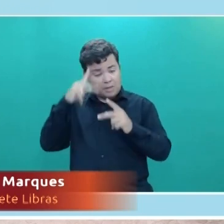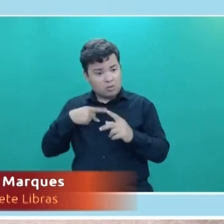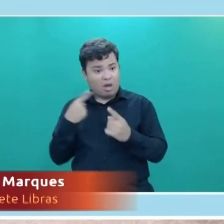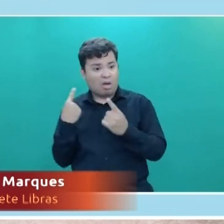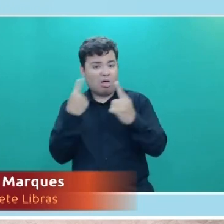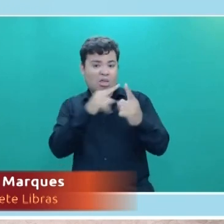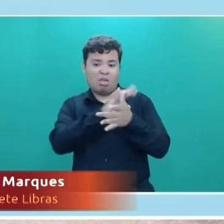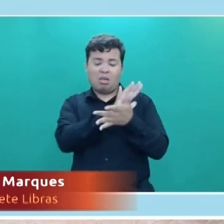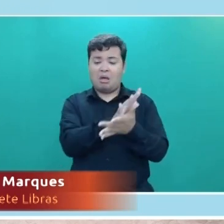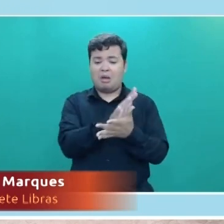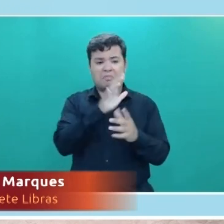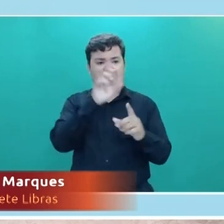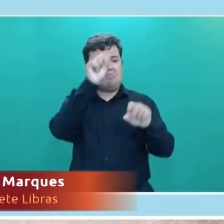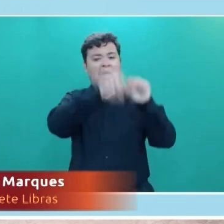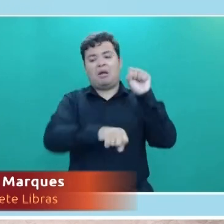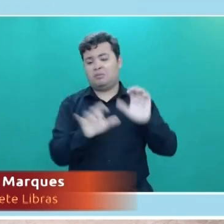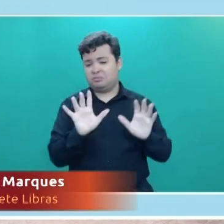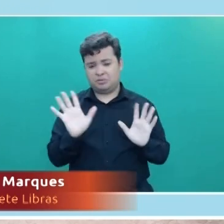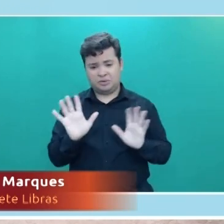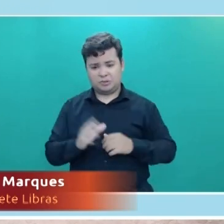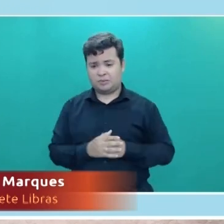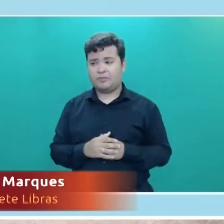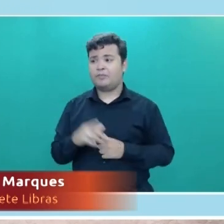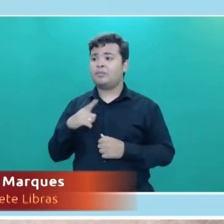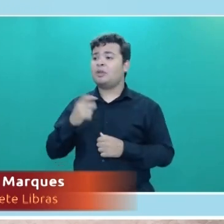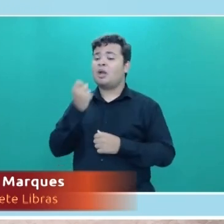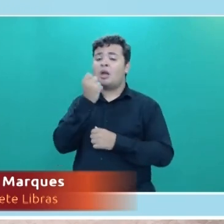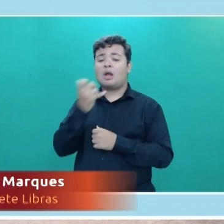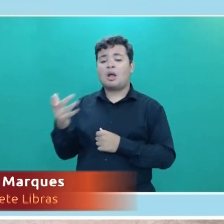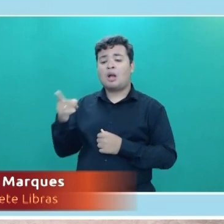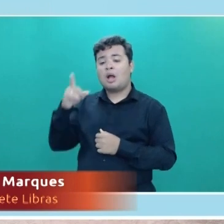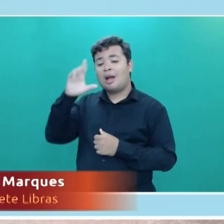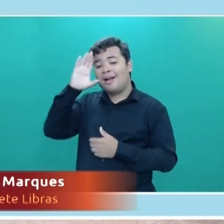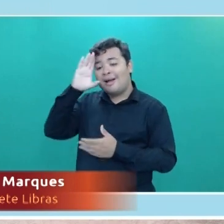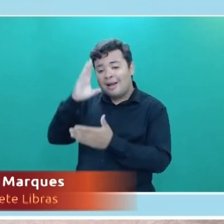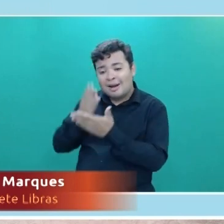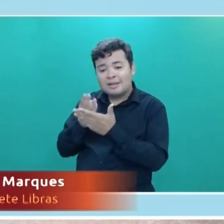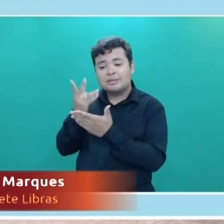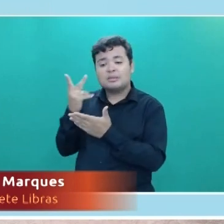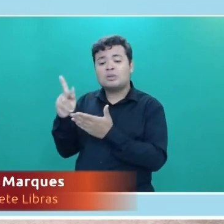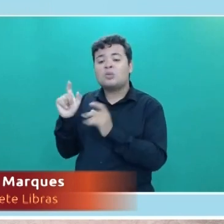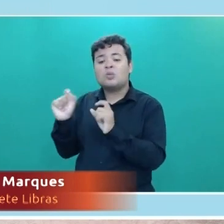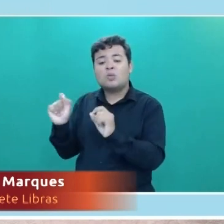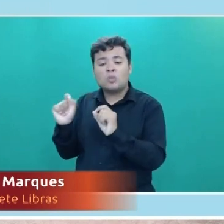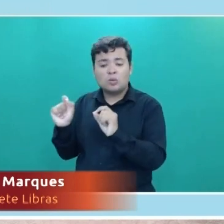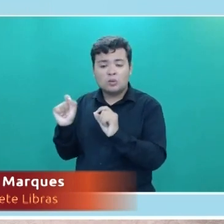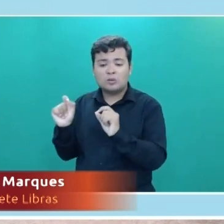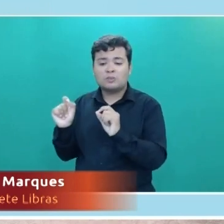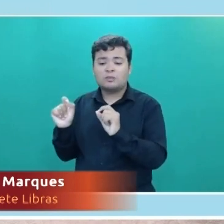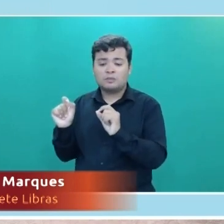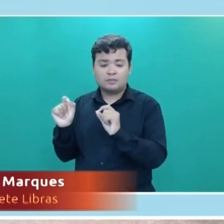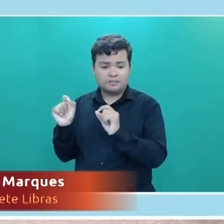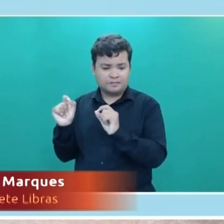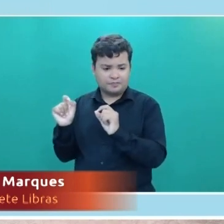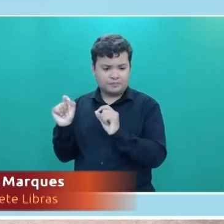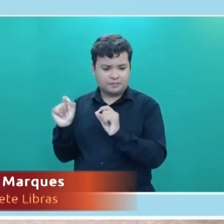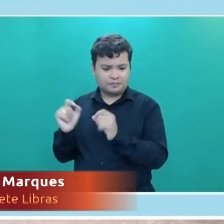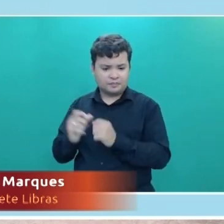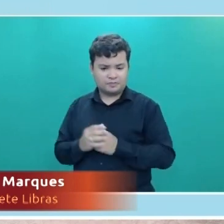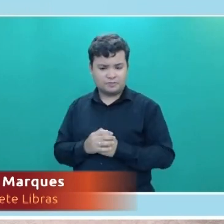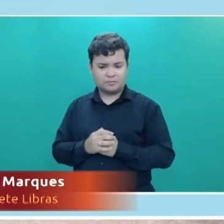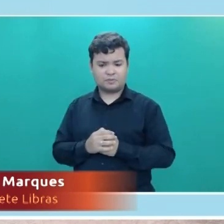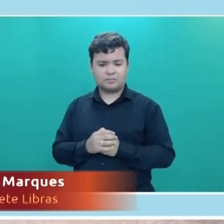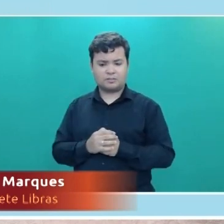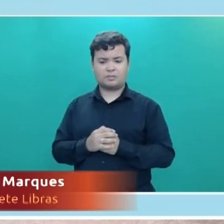recebem muito, eles passam a acreditar realmente eles criam um sistema de crenças onde eles acreditam em teses pseudocientíficas de